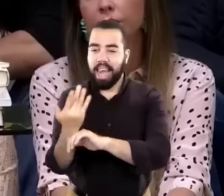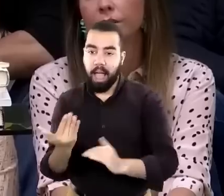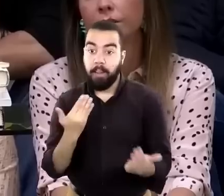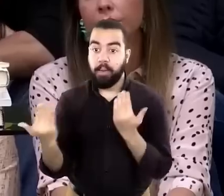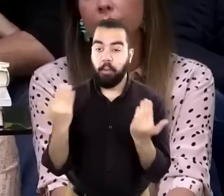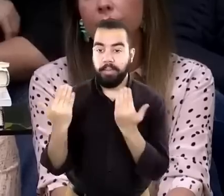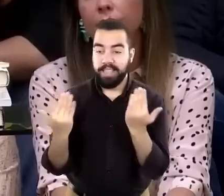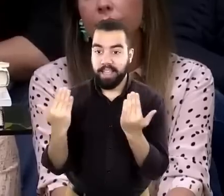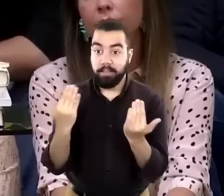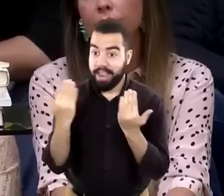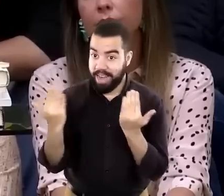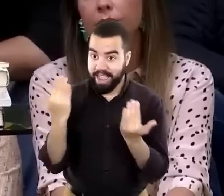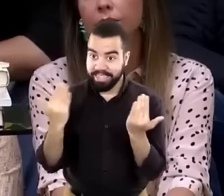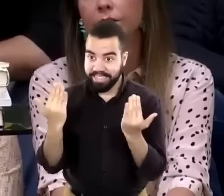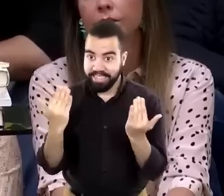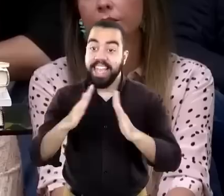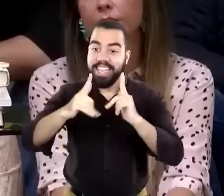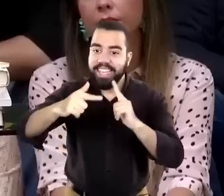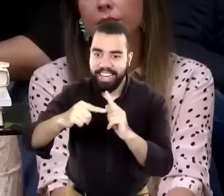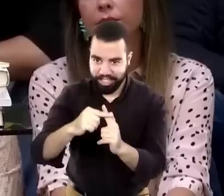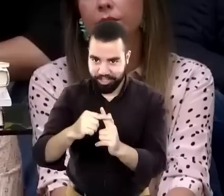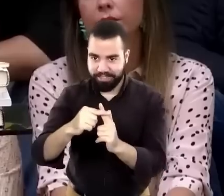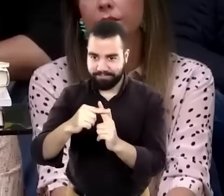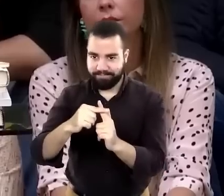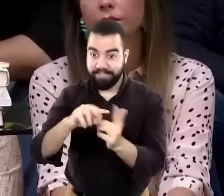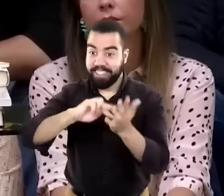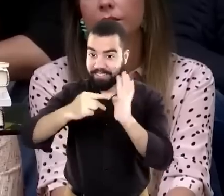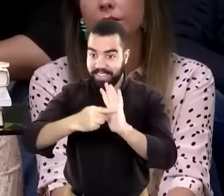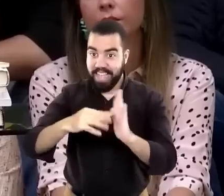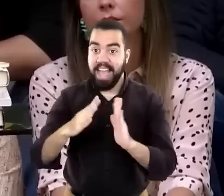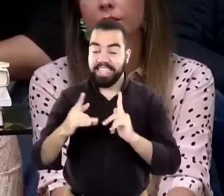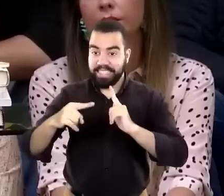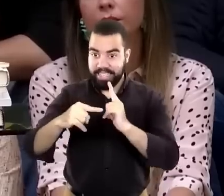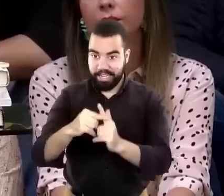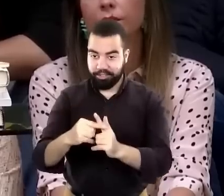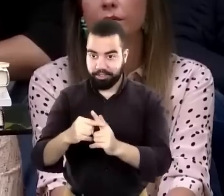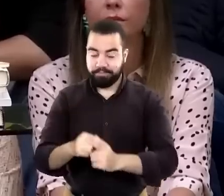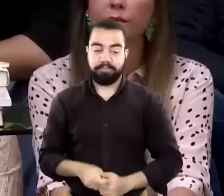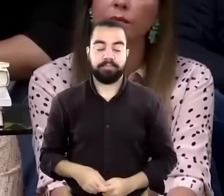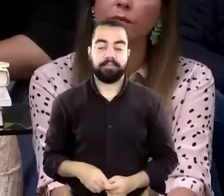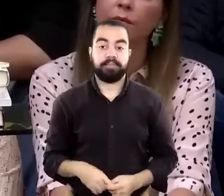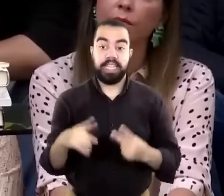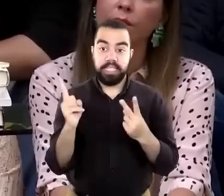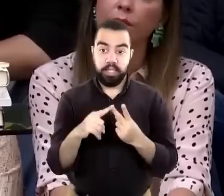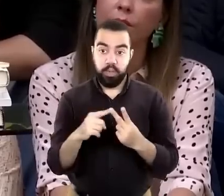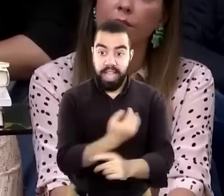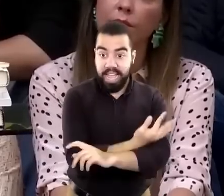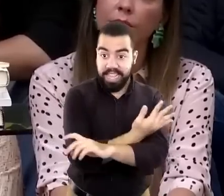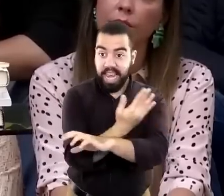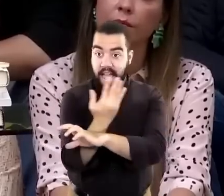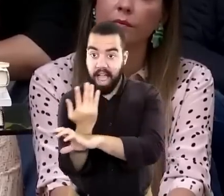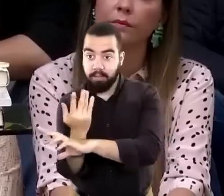dos sete candeeiros de ouro, as sete igrejas. Segundo, esse candelabro é diferente do candelabro que ficava